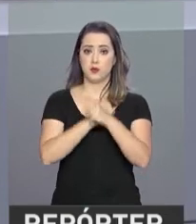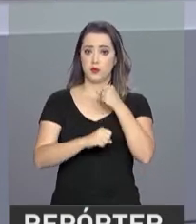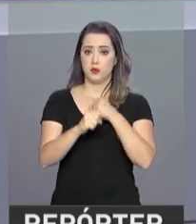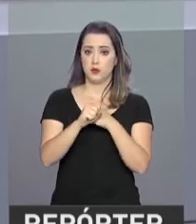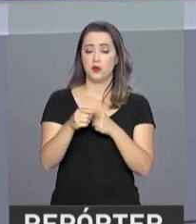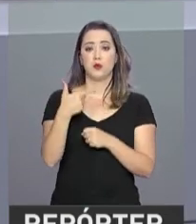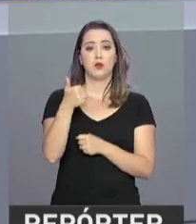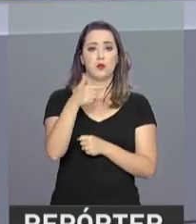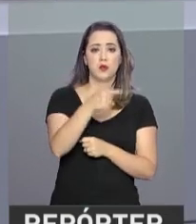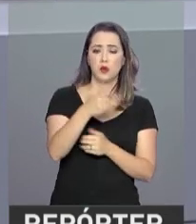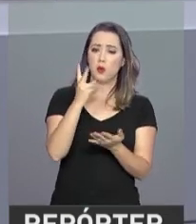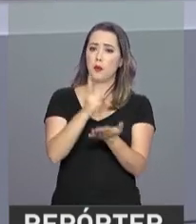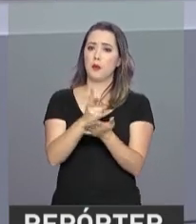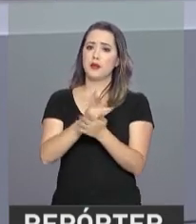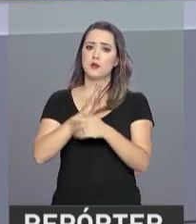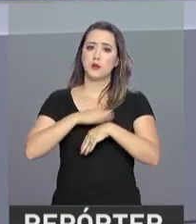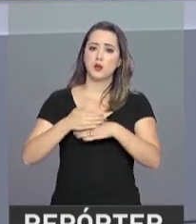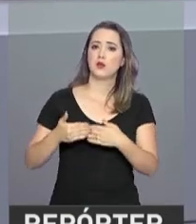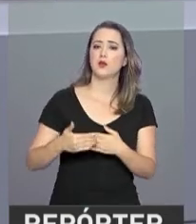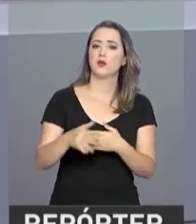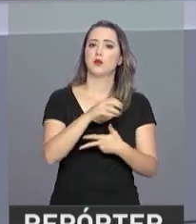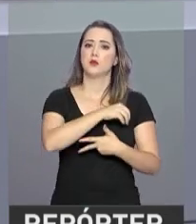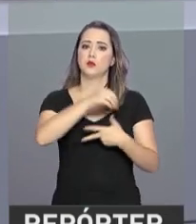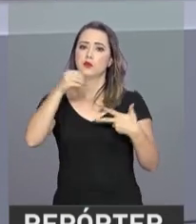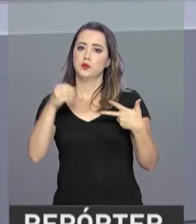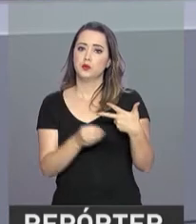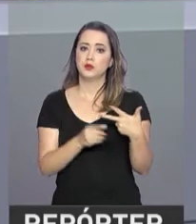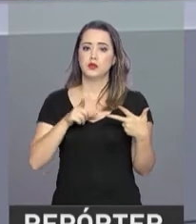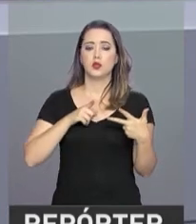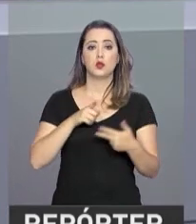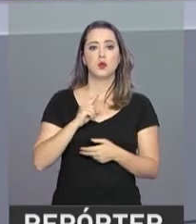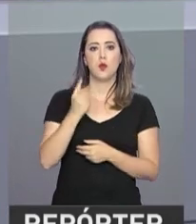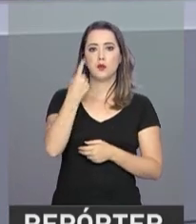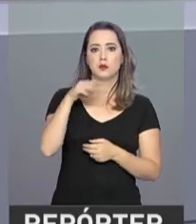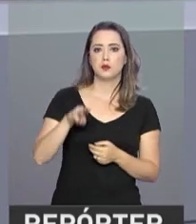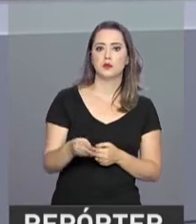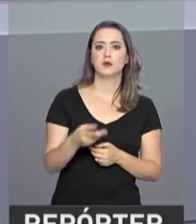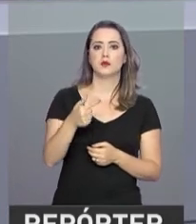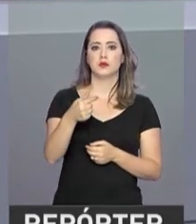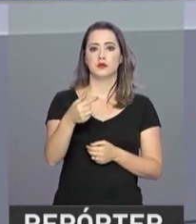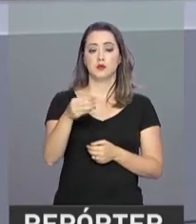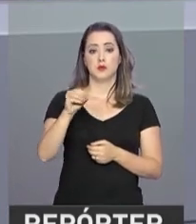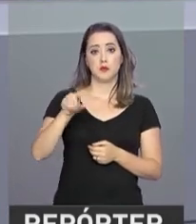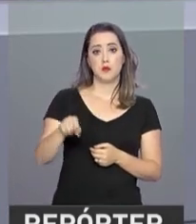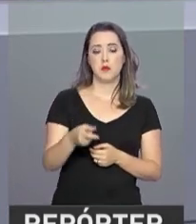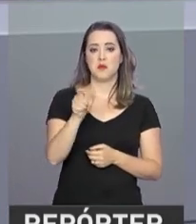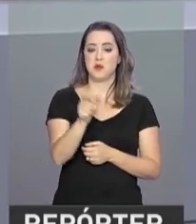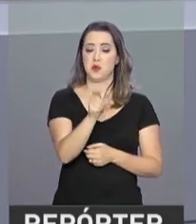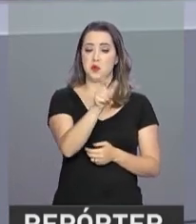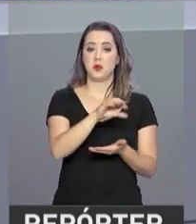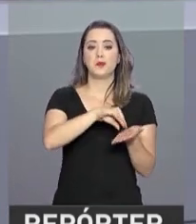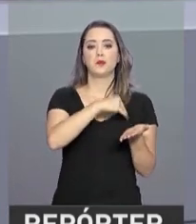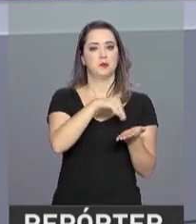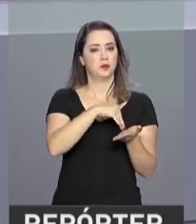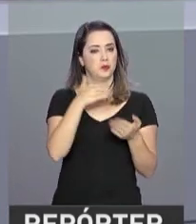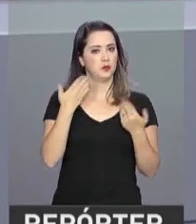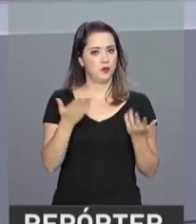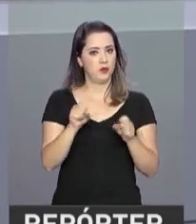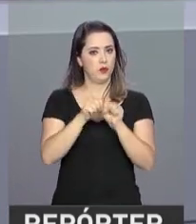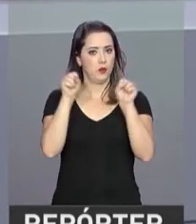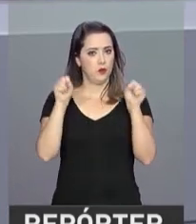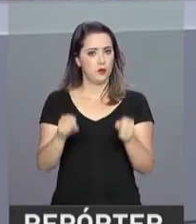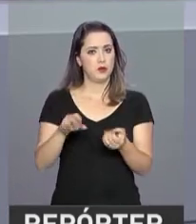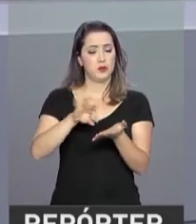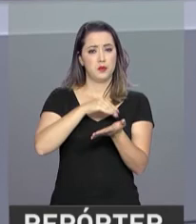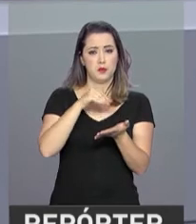2017 nesse mesmo período o exame nacional do ensino médio tinha um milhão e 700 mil inscritos o sistema de